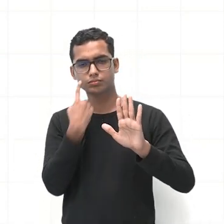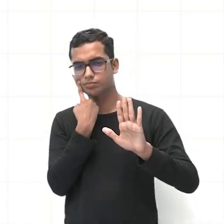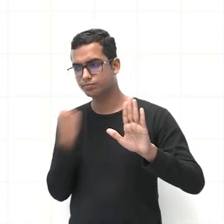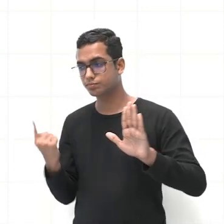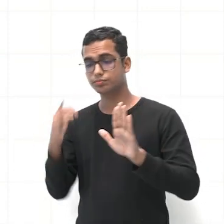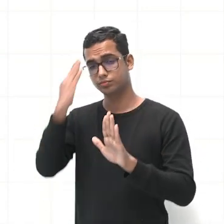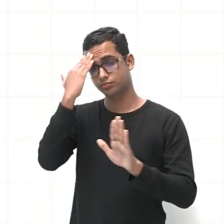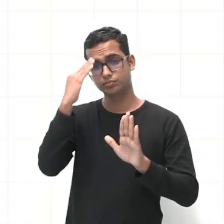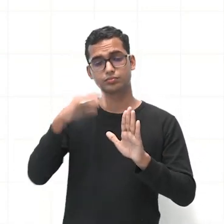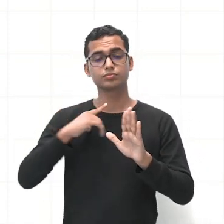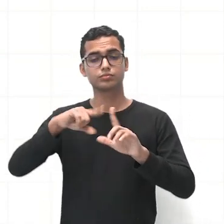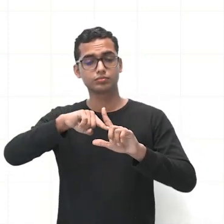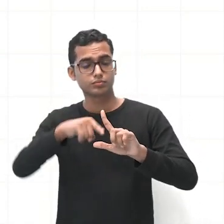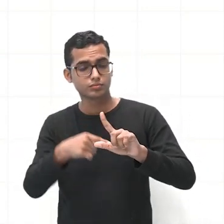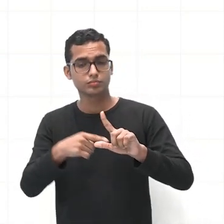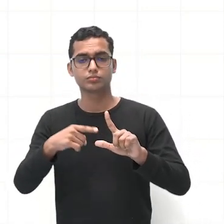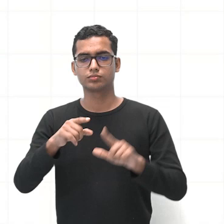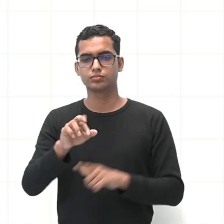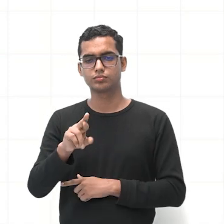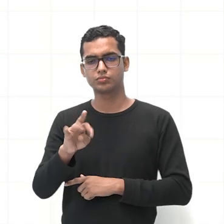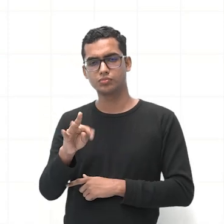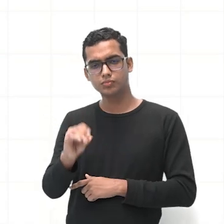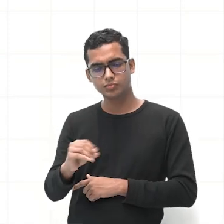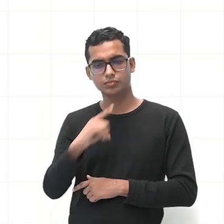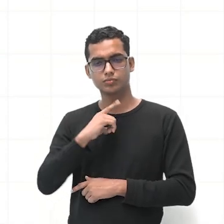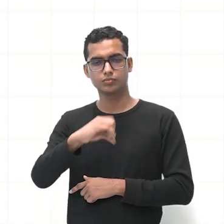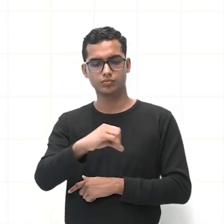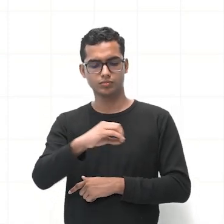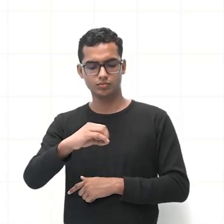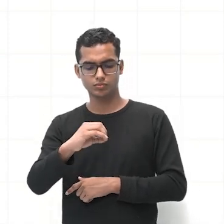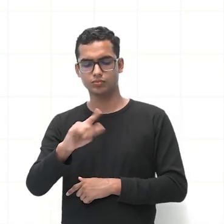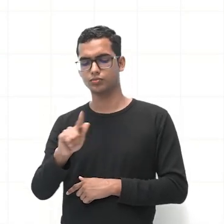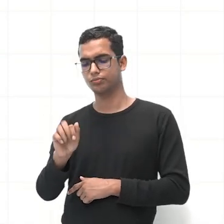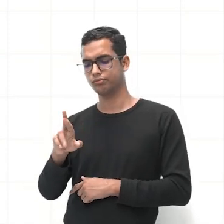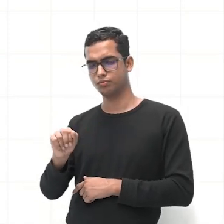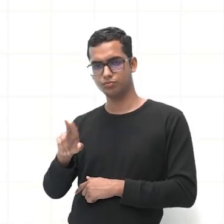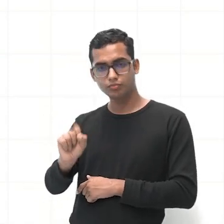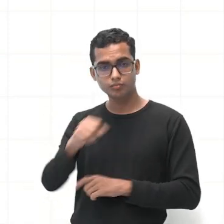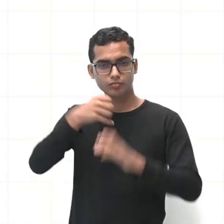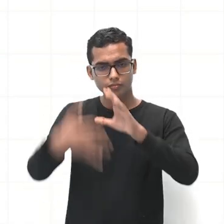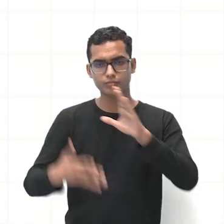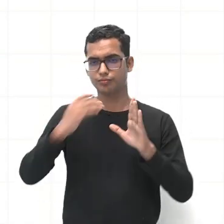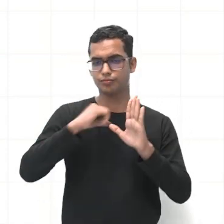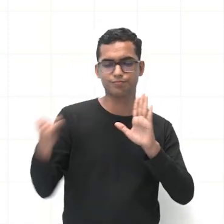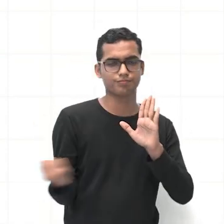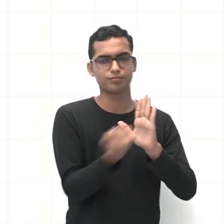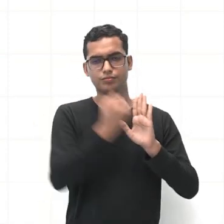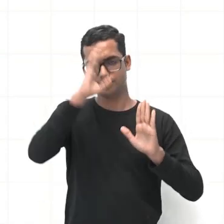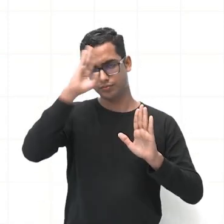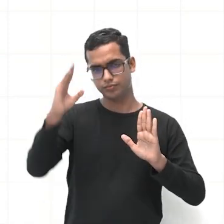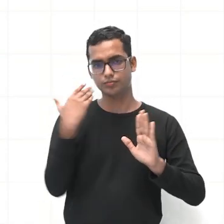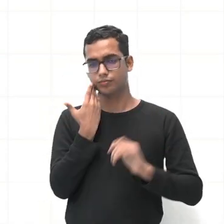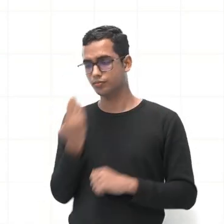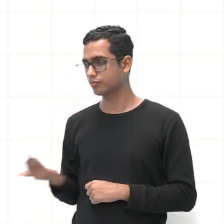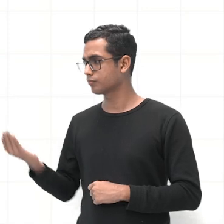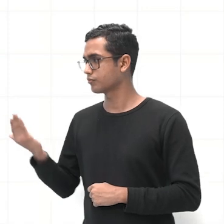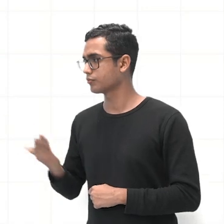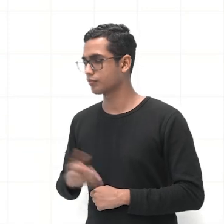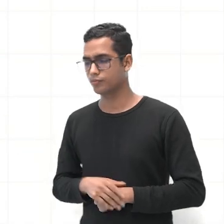um ângulo reto, um ângulo de 90 graus. Então, a característica marcante que caracteriza,